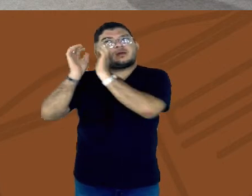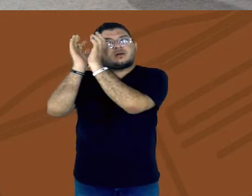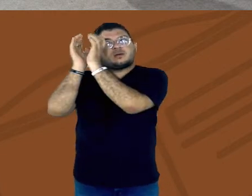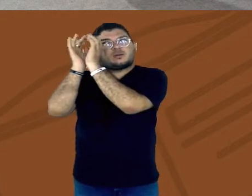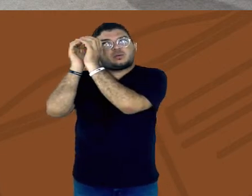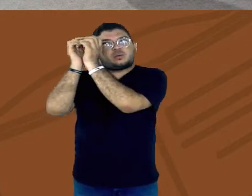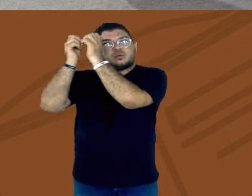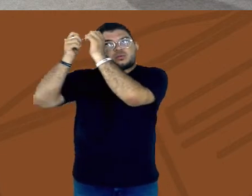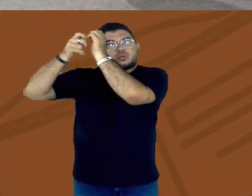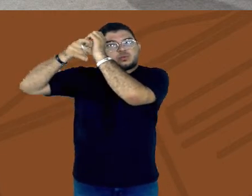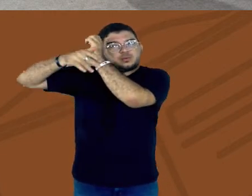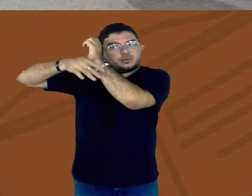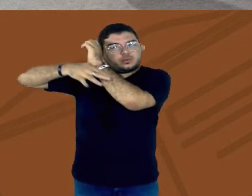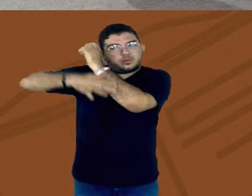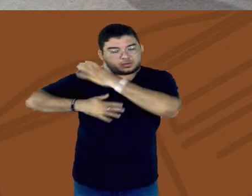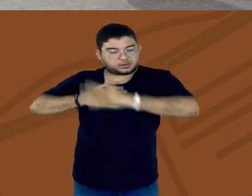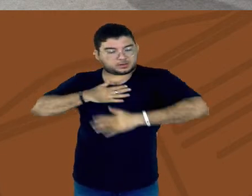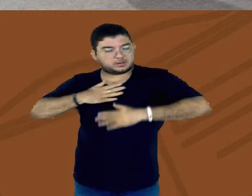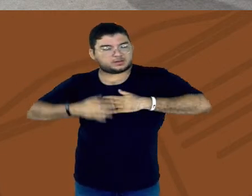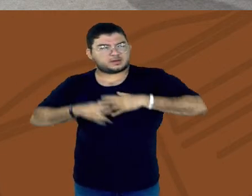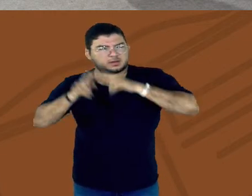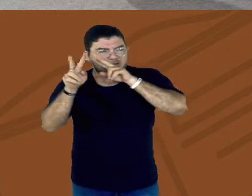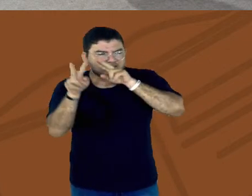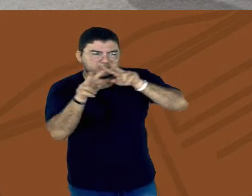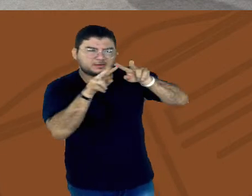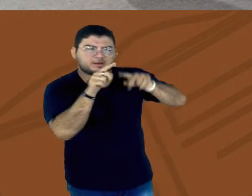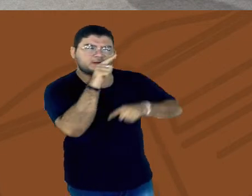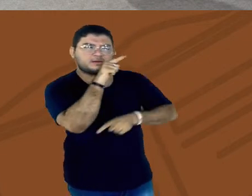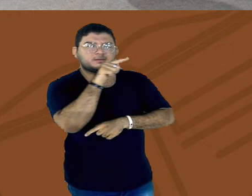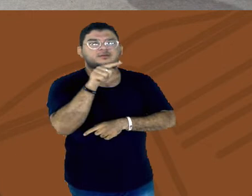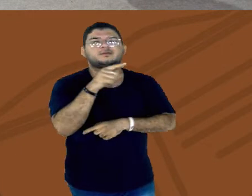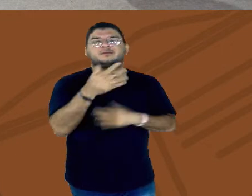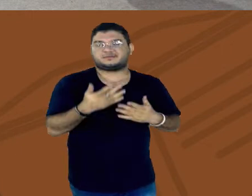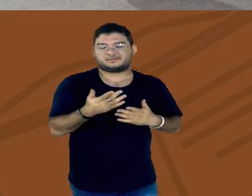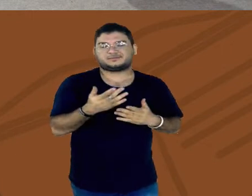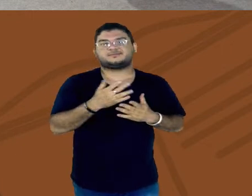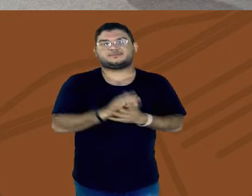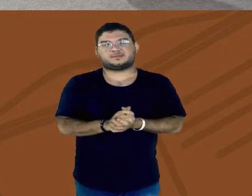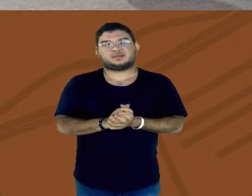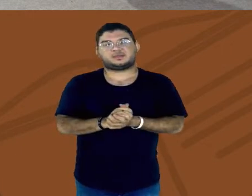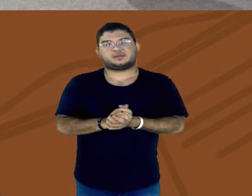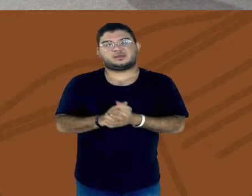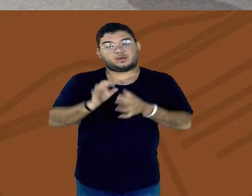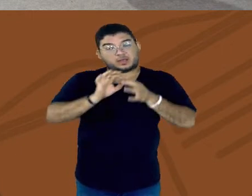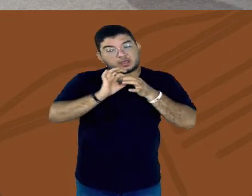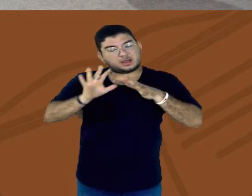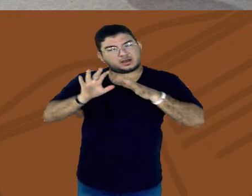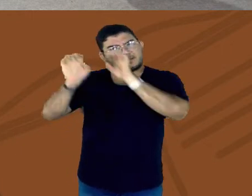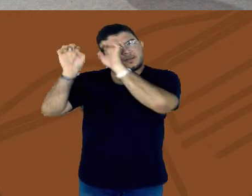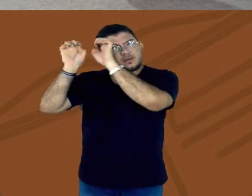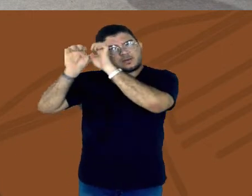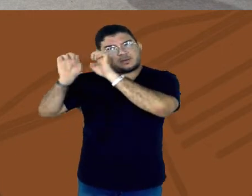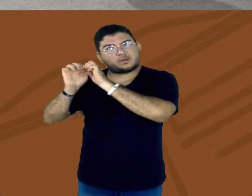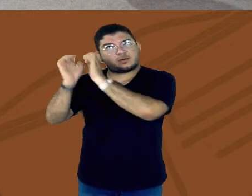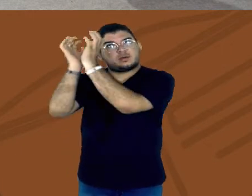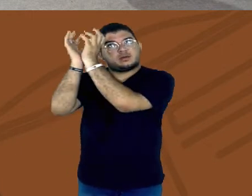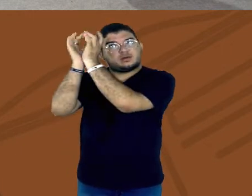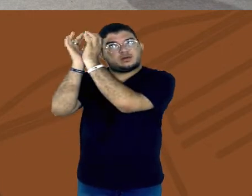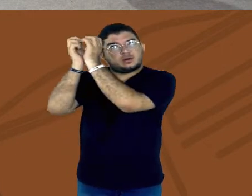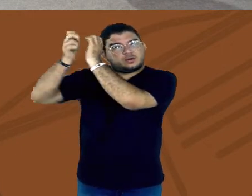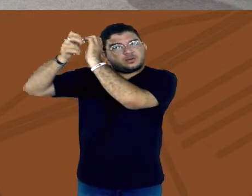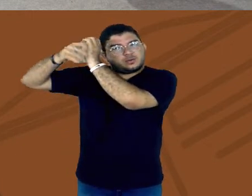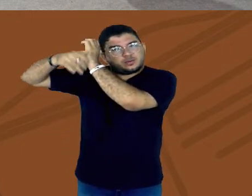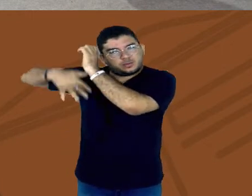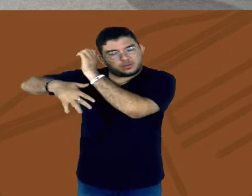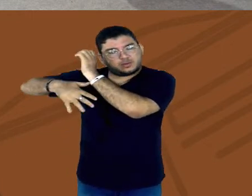aí para o seu corpo, você olha para ali, e já vai ativando estruturas do cérebro, do nosso sistema